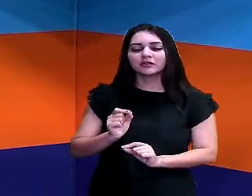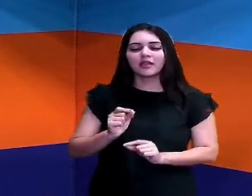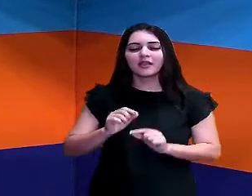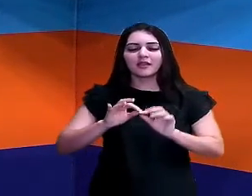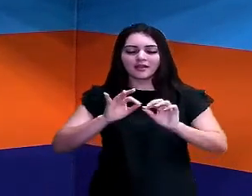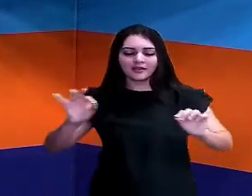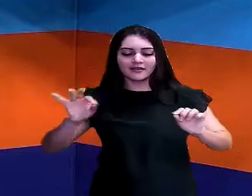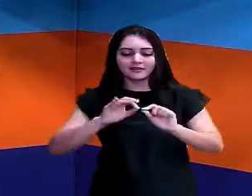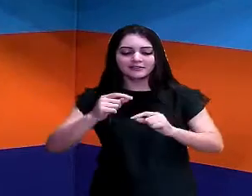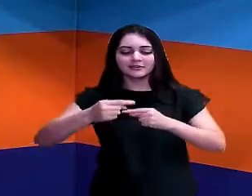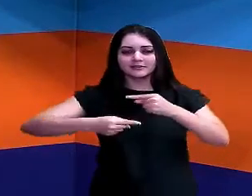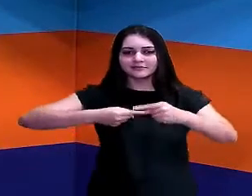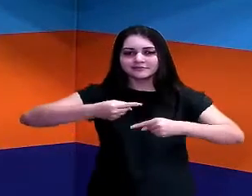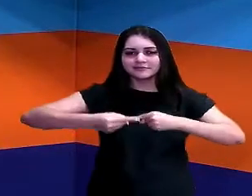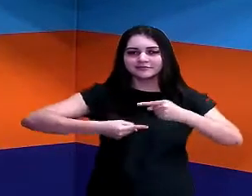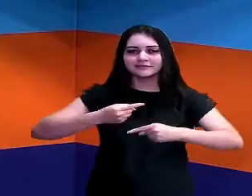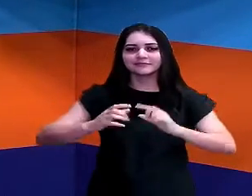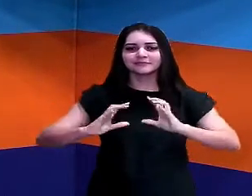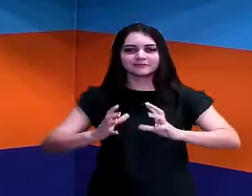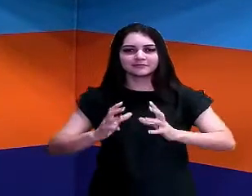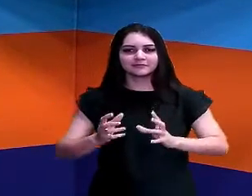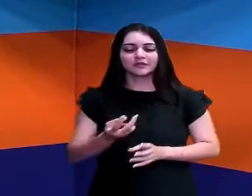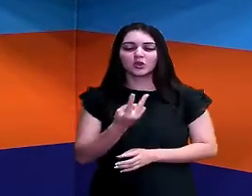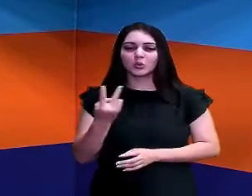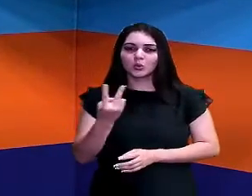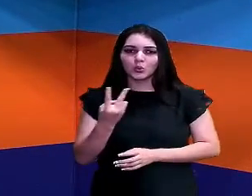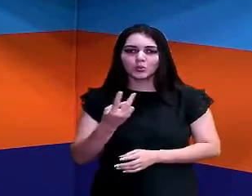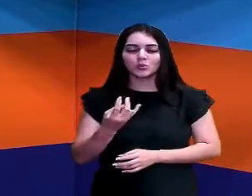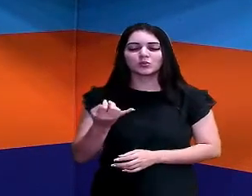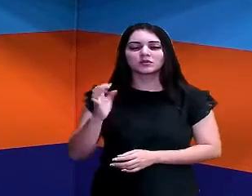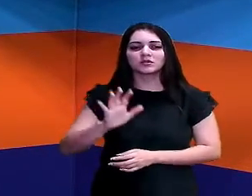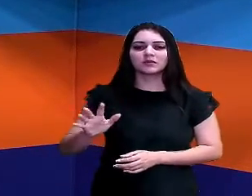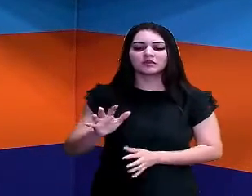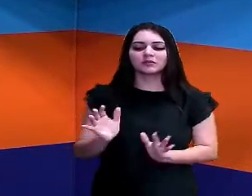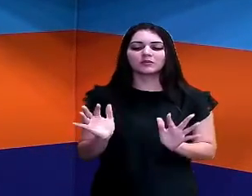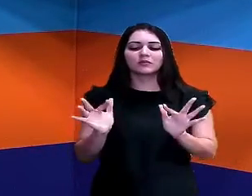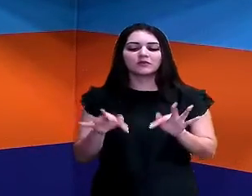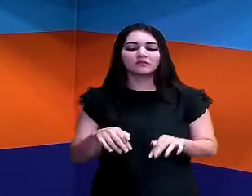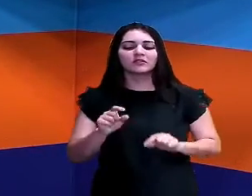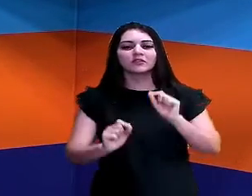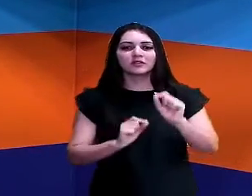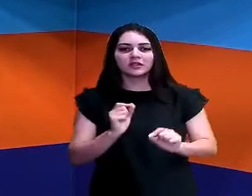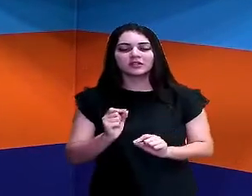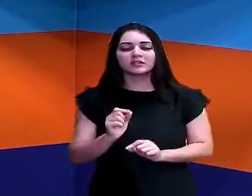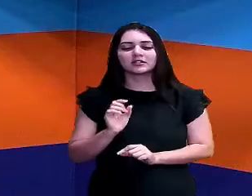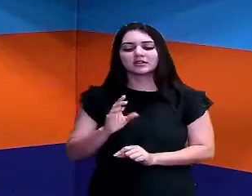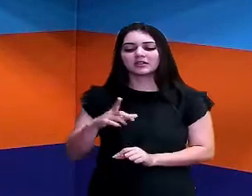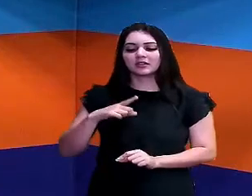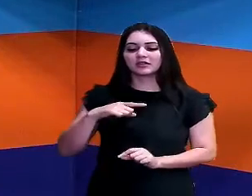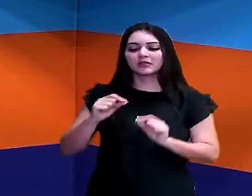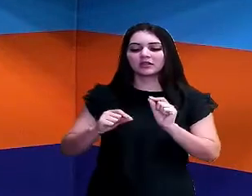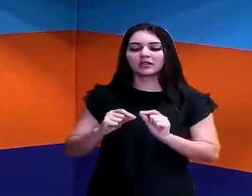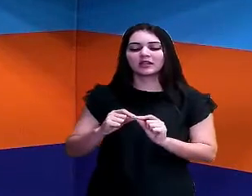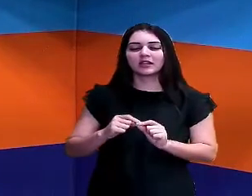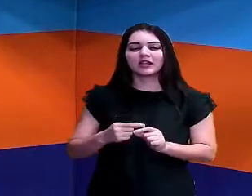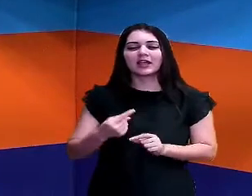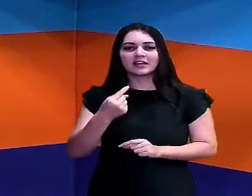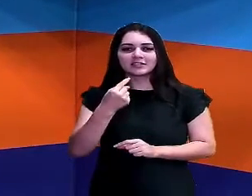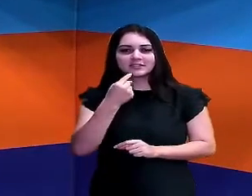lã, tá? Duas esferas. Por fim, só sobrou aí, ó, a